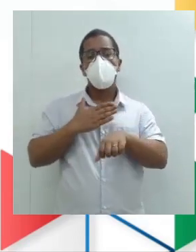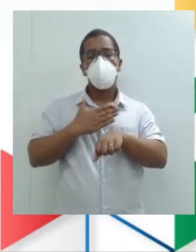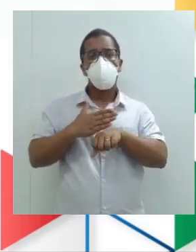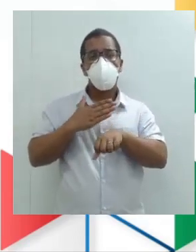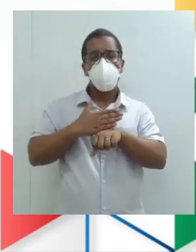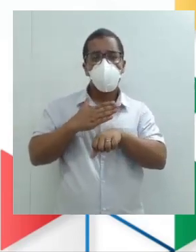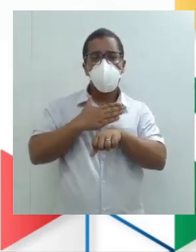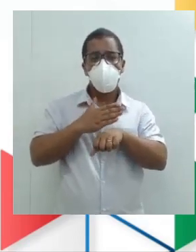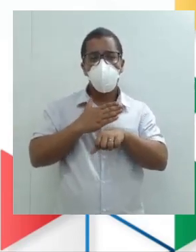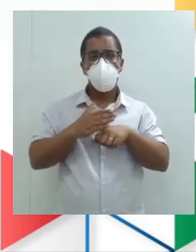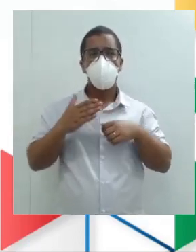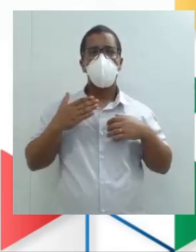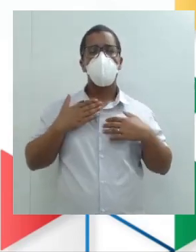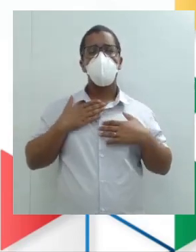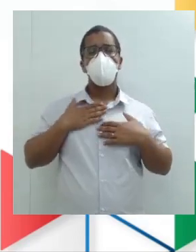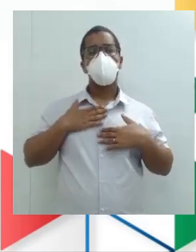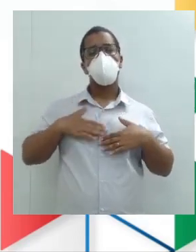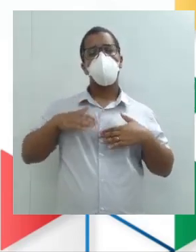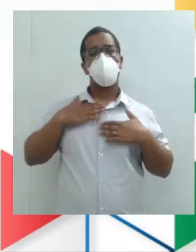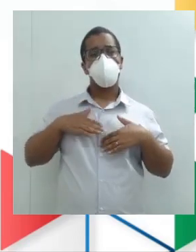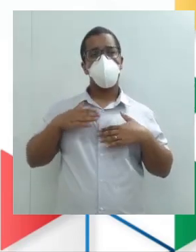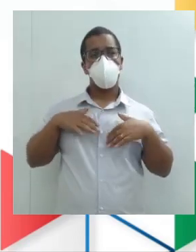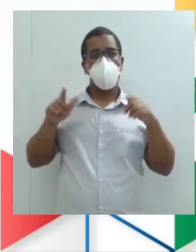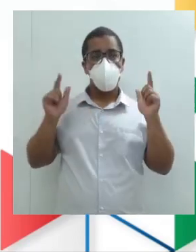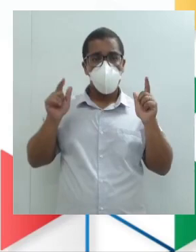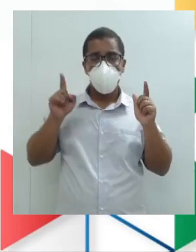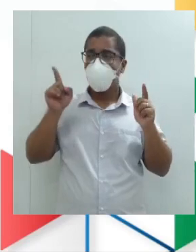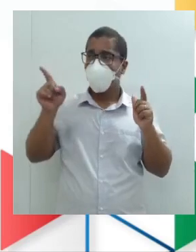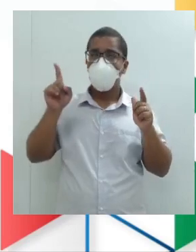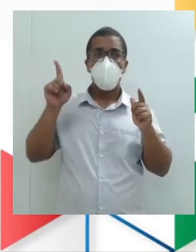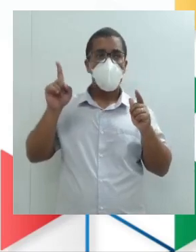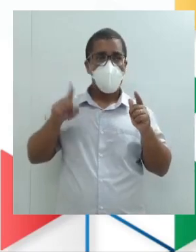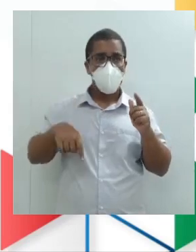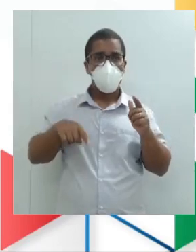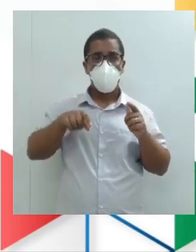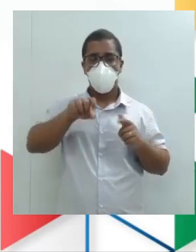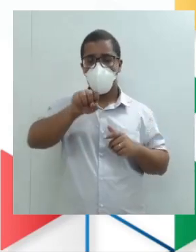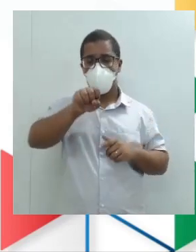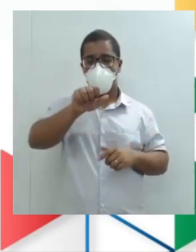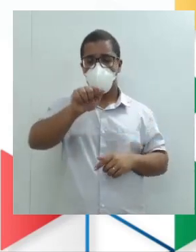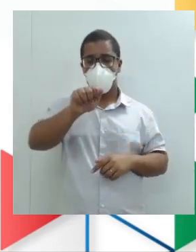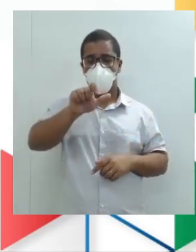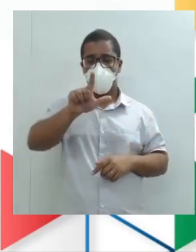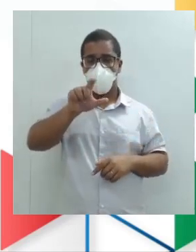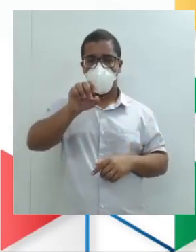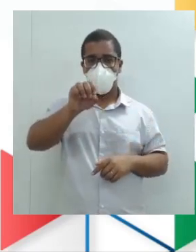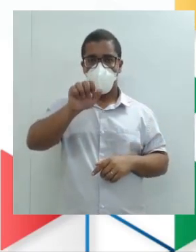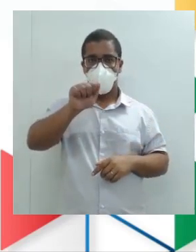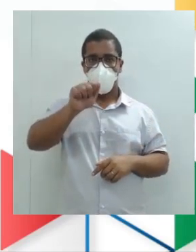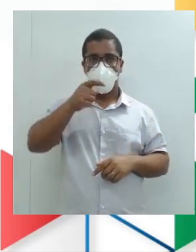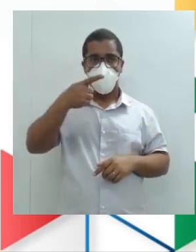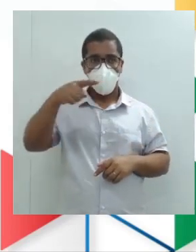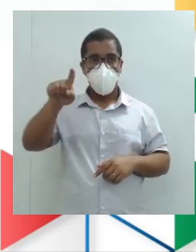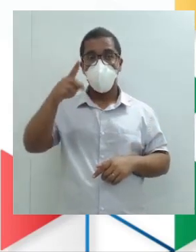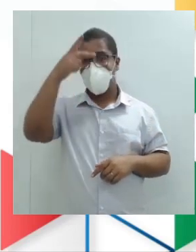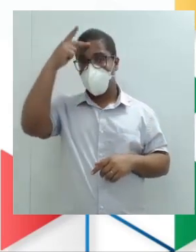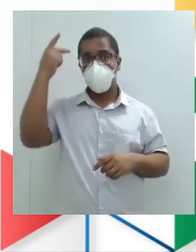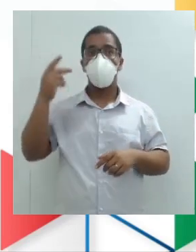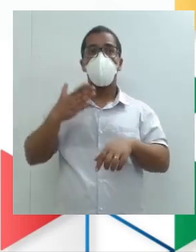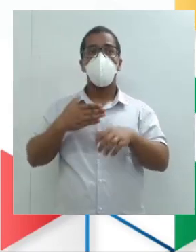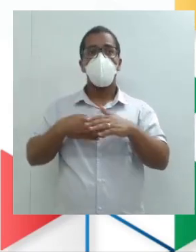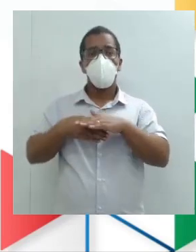ela pode se tornar coletiva. Então, essa prática foi lá no município de Saloá, né, onde as pessoas fazem o